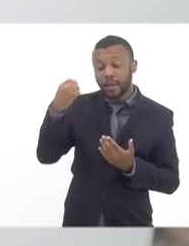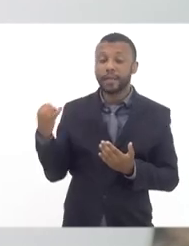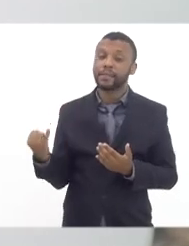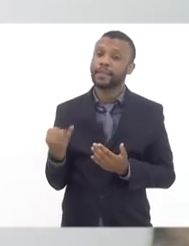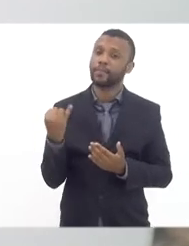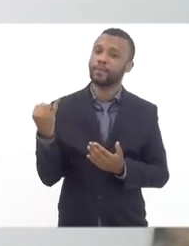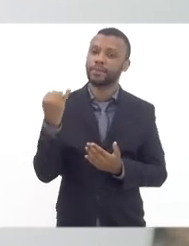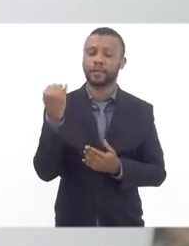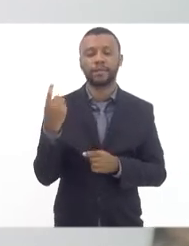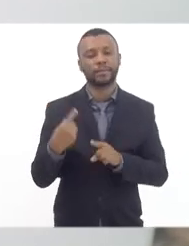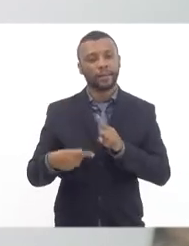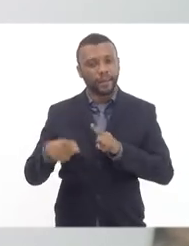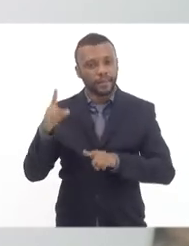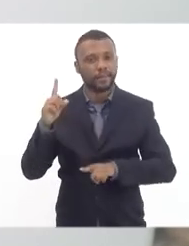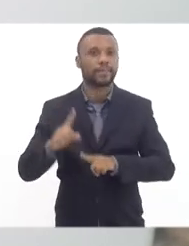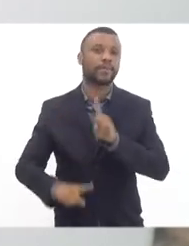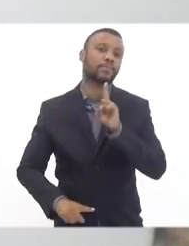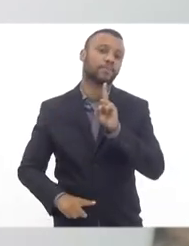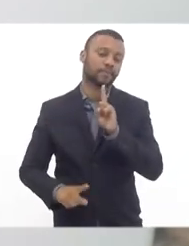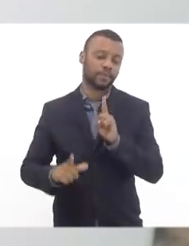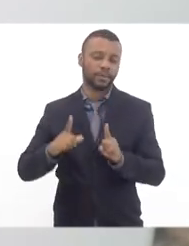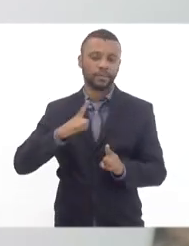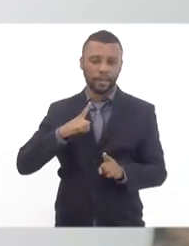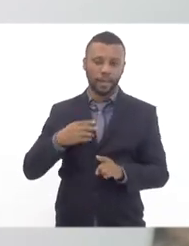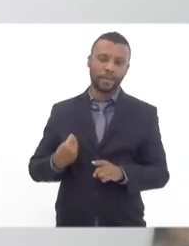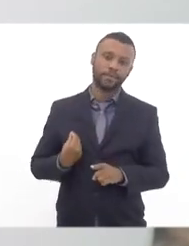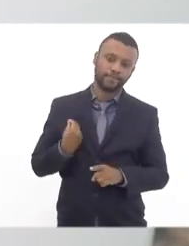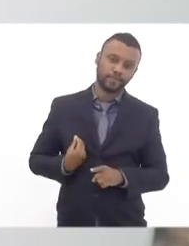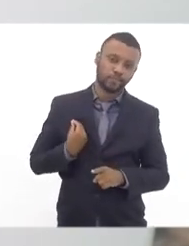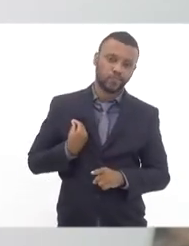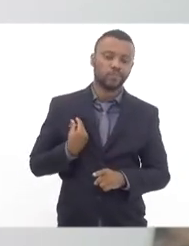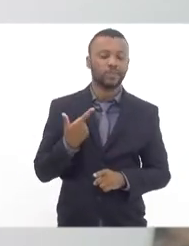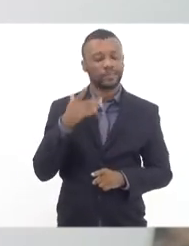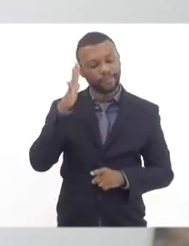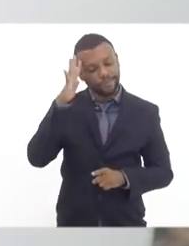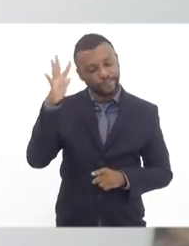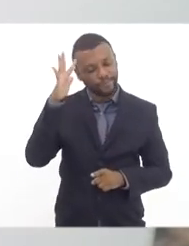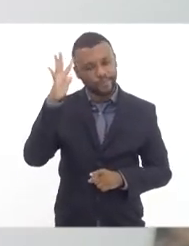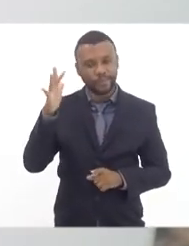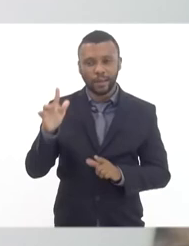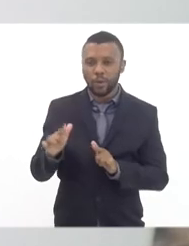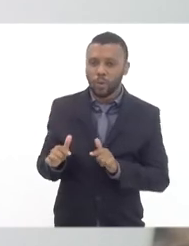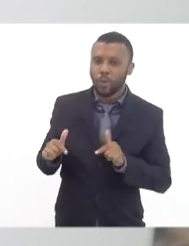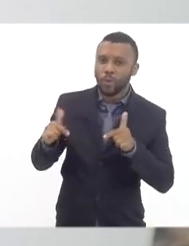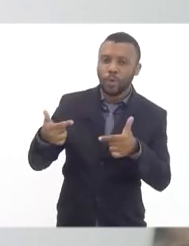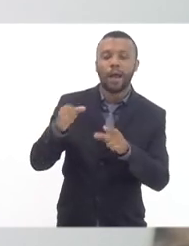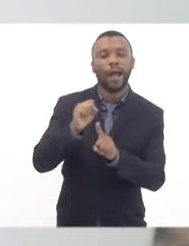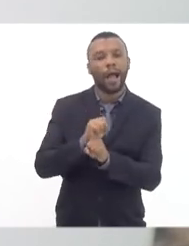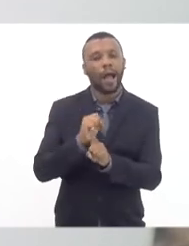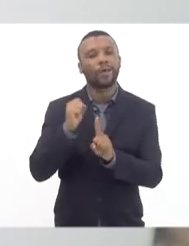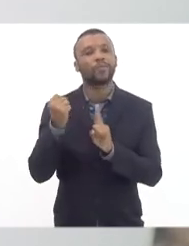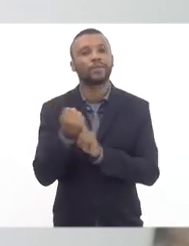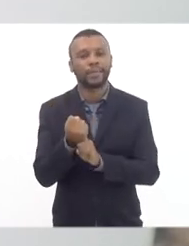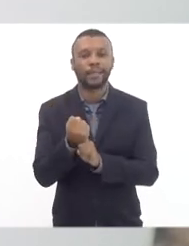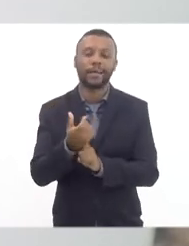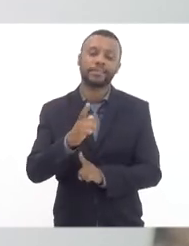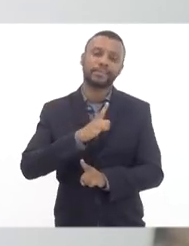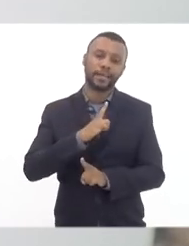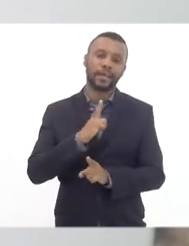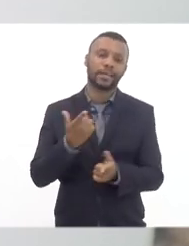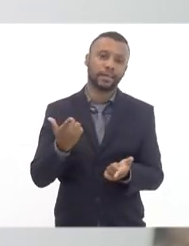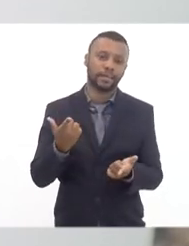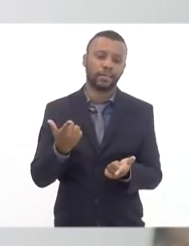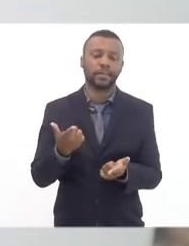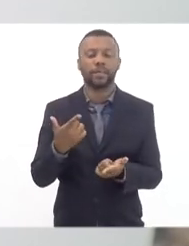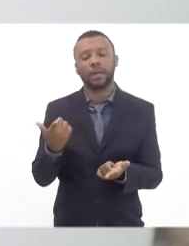das transformações que existirem e se realizarem conforme a sociedade toda está exigindo. Eu sempre